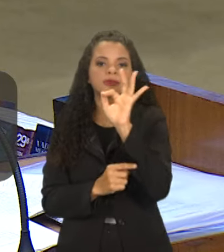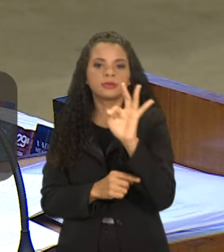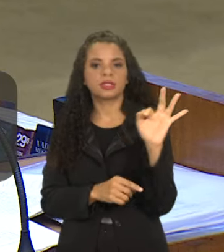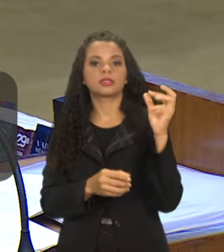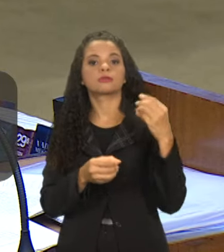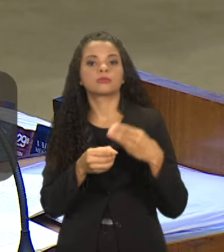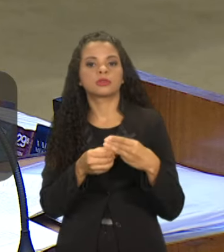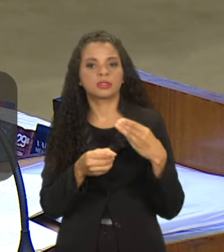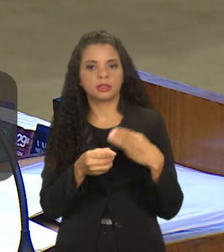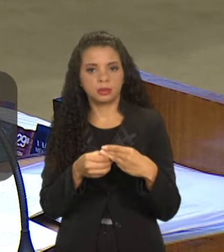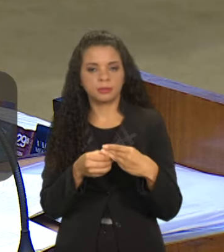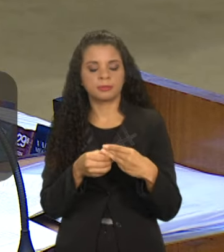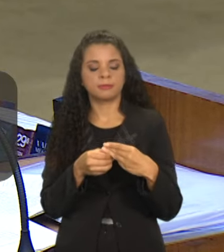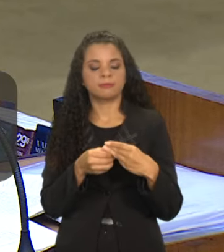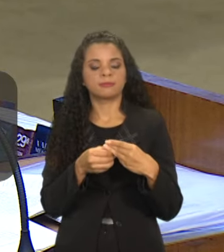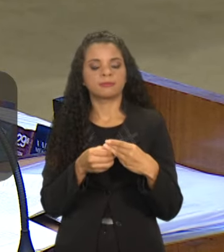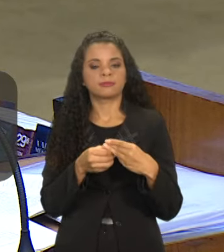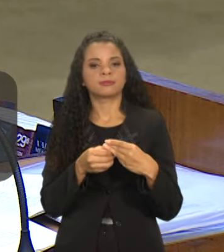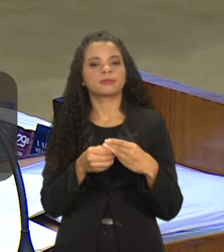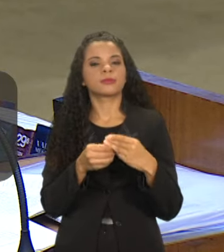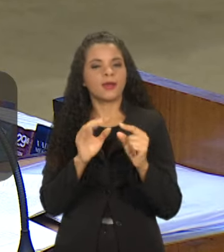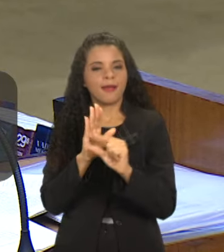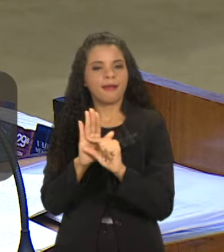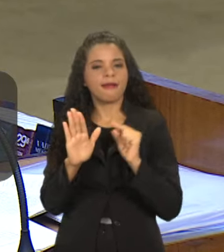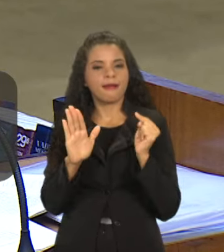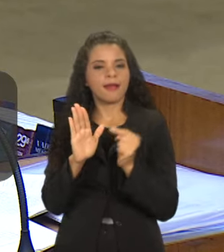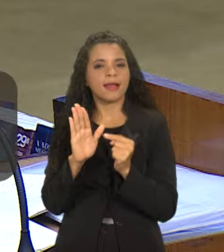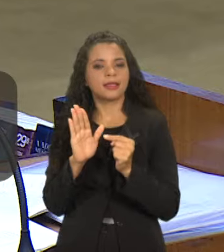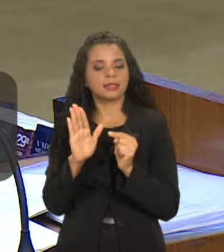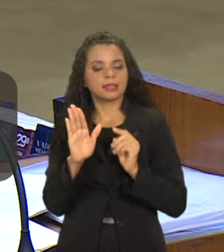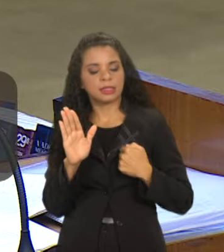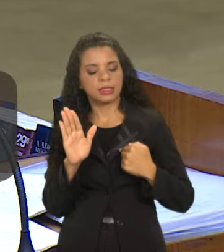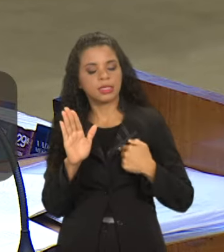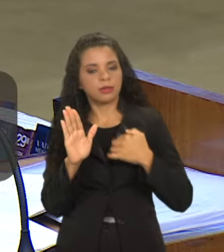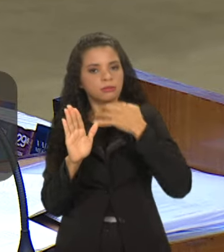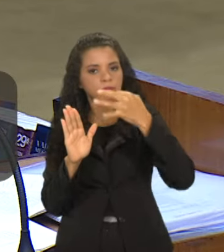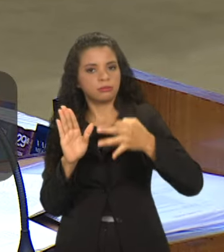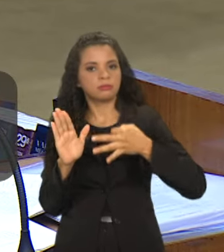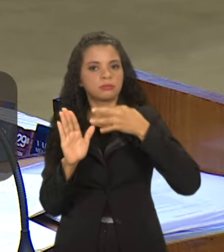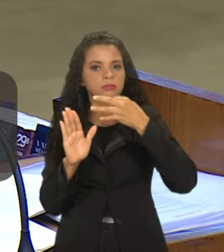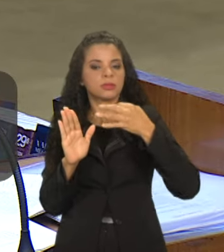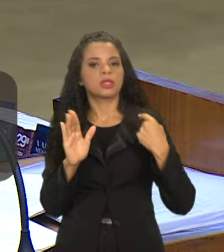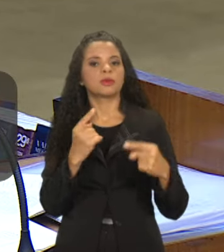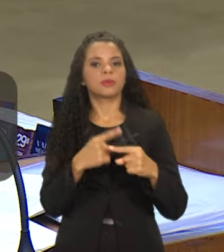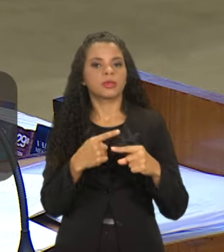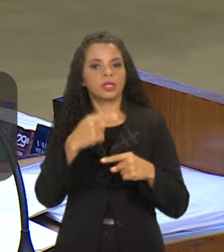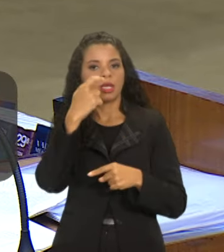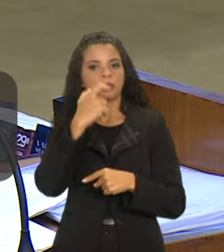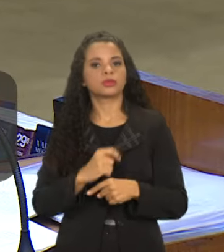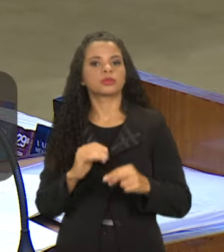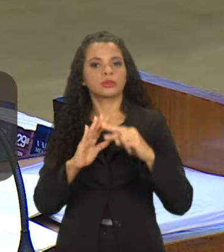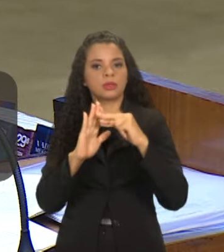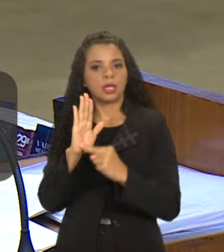esta ressalva que eu estou me manifestando, uma vez que sou relator da ação e não gostaria